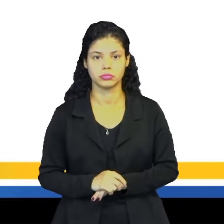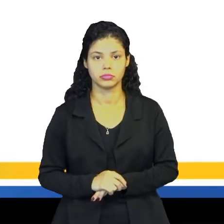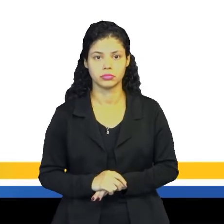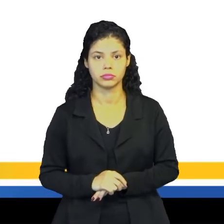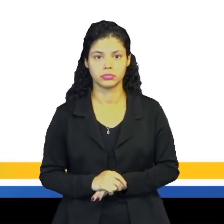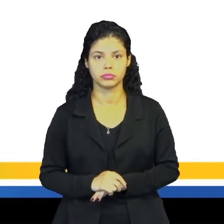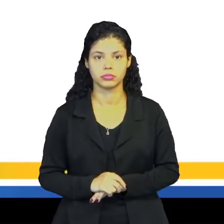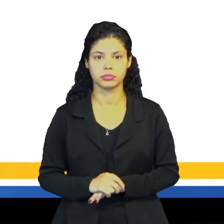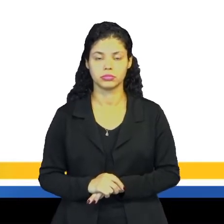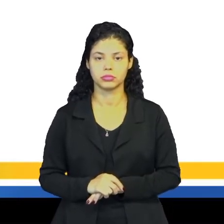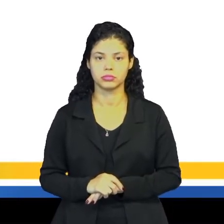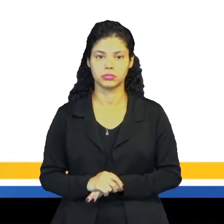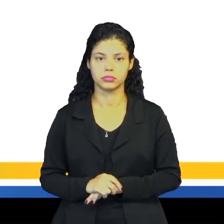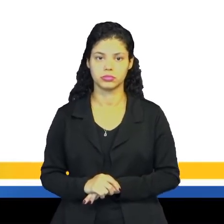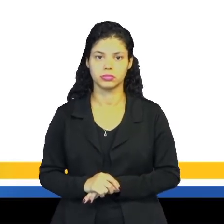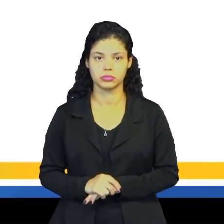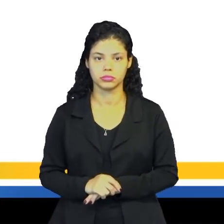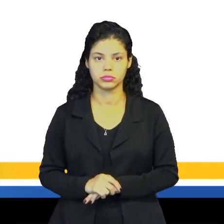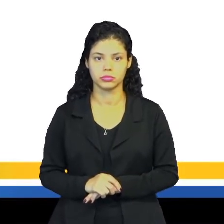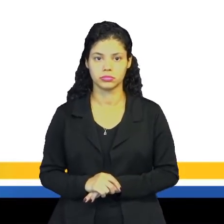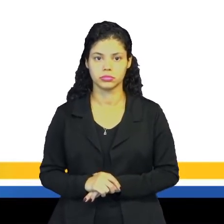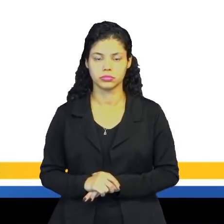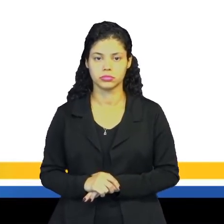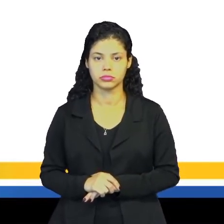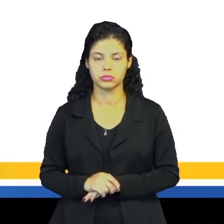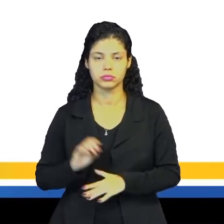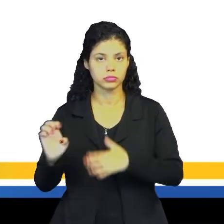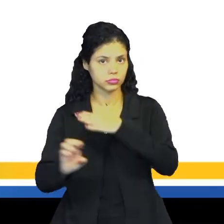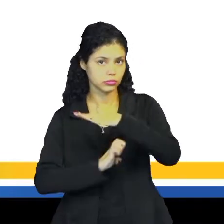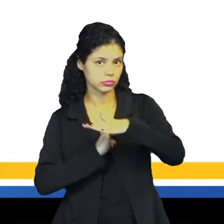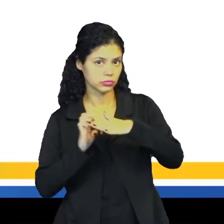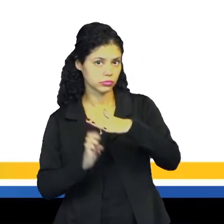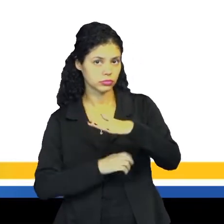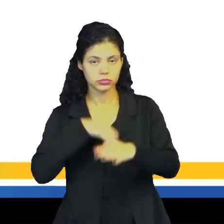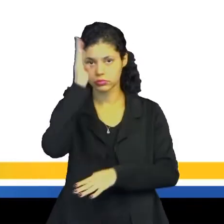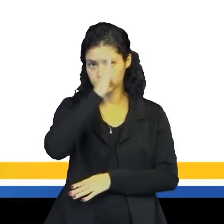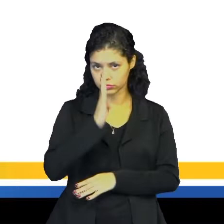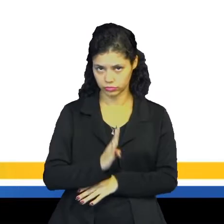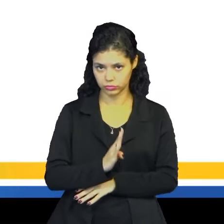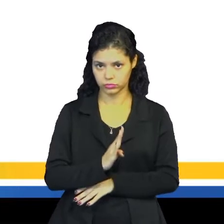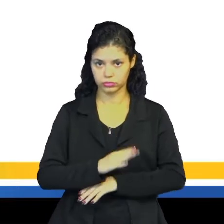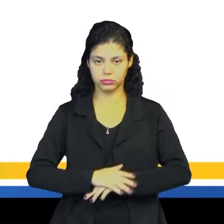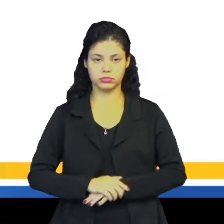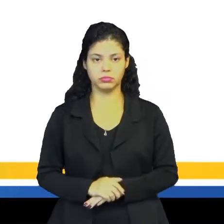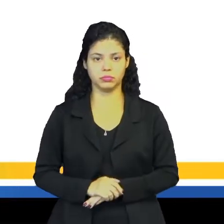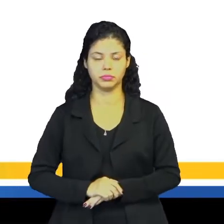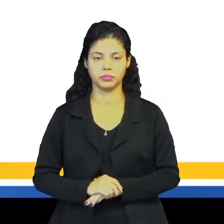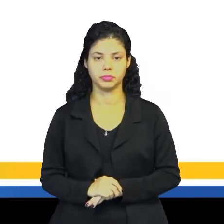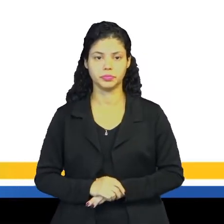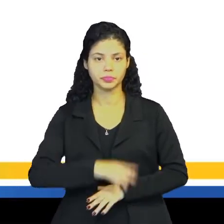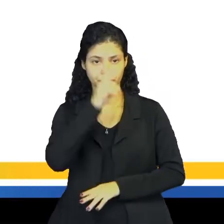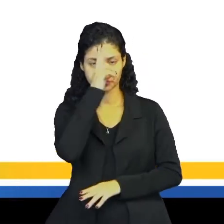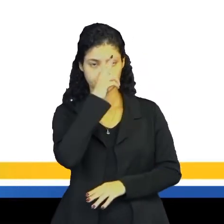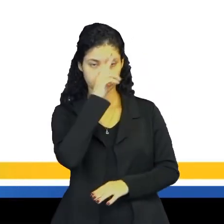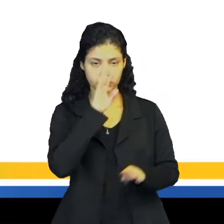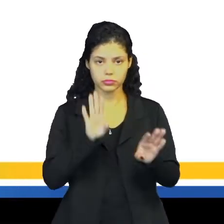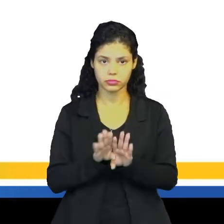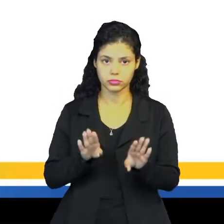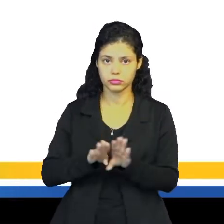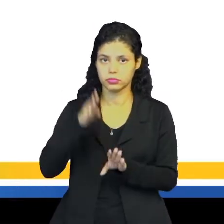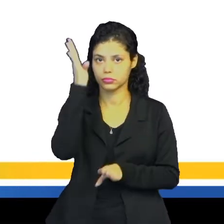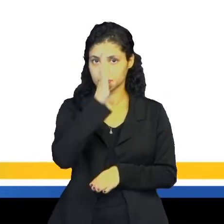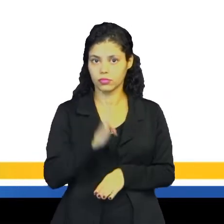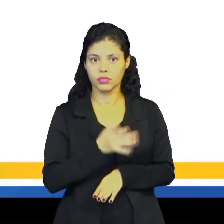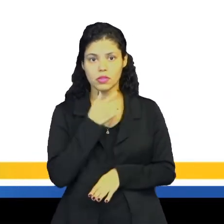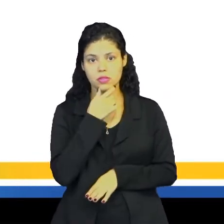Nós temos a frase he has a company in Brazil. Ele tem uma empresa no Brasil. Lembrem também que Brasil